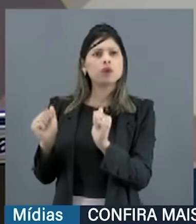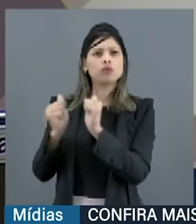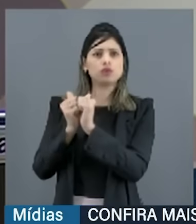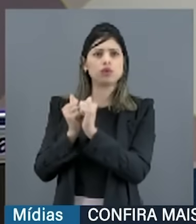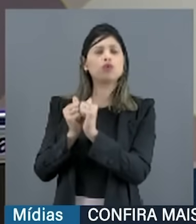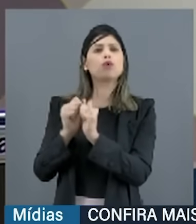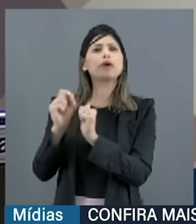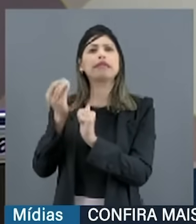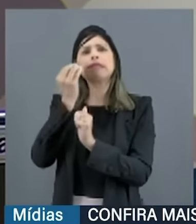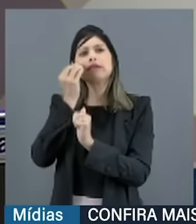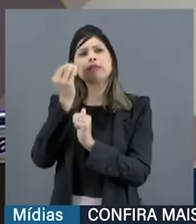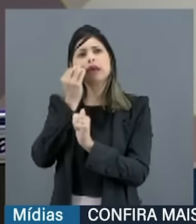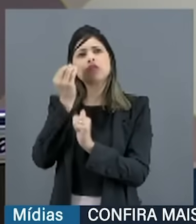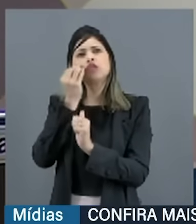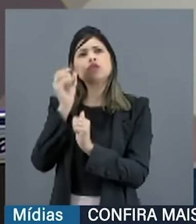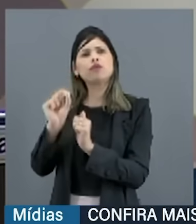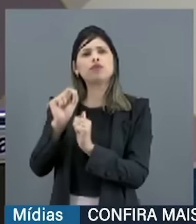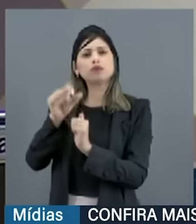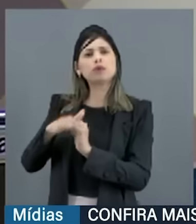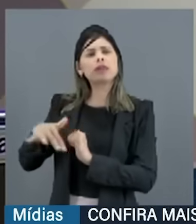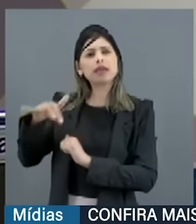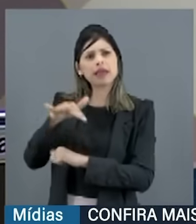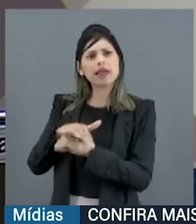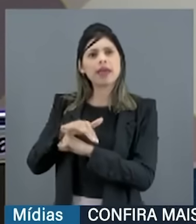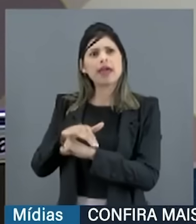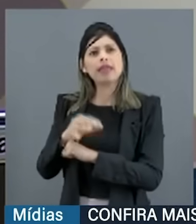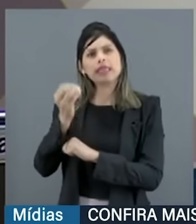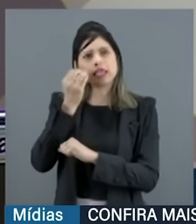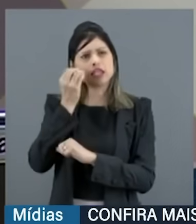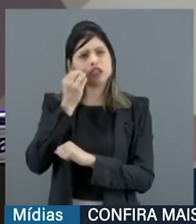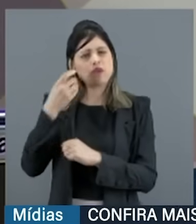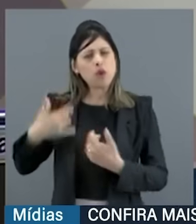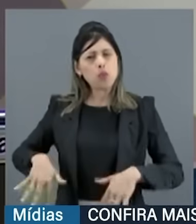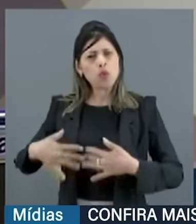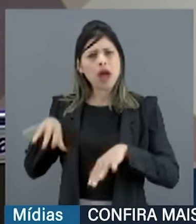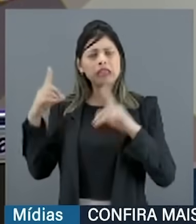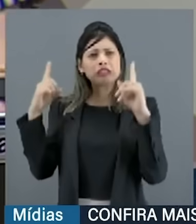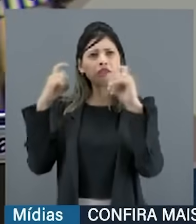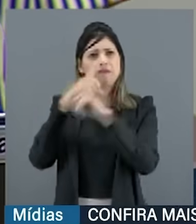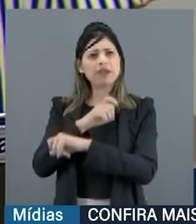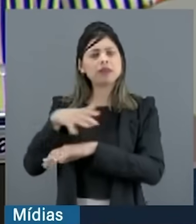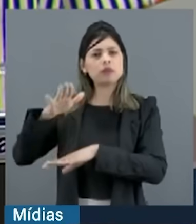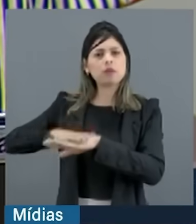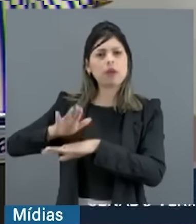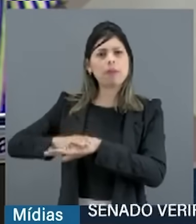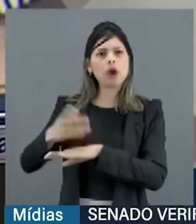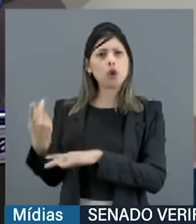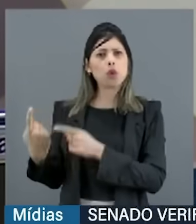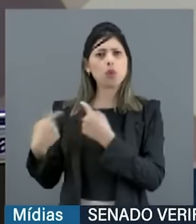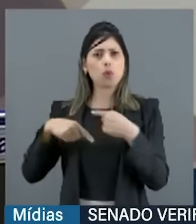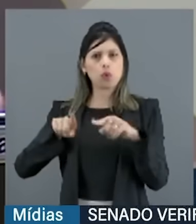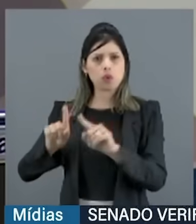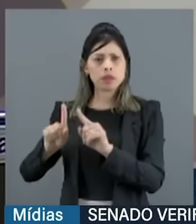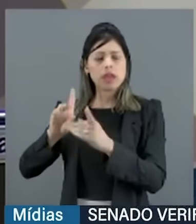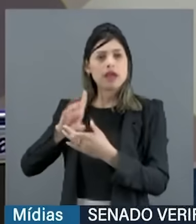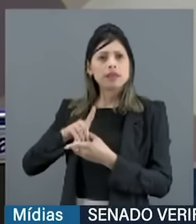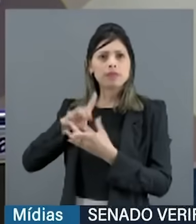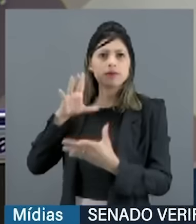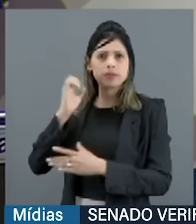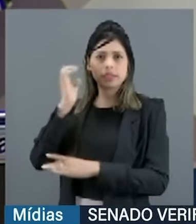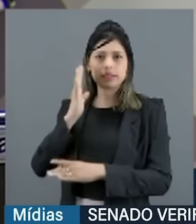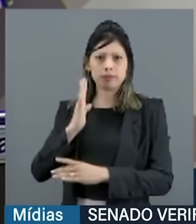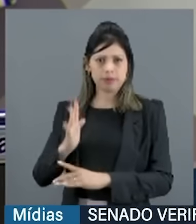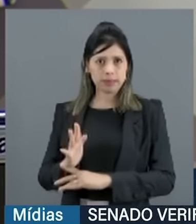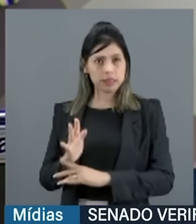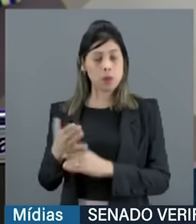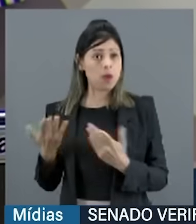para o fim de corroer as instituições republicanas tão caras à democracia brasileira. Por esse motivo, não se pode analisar